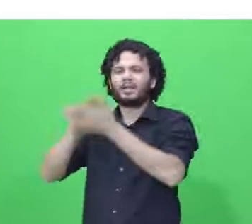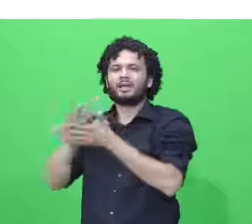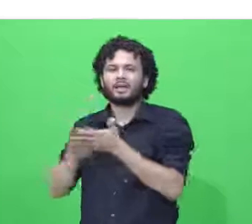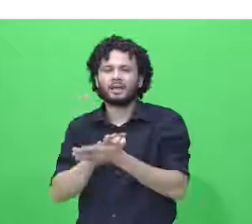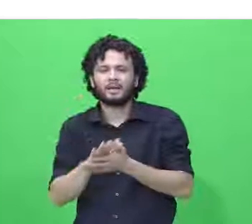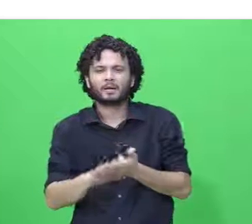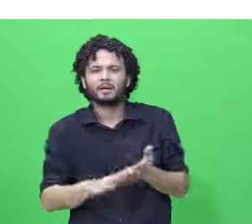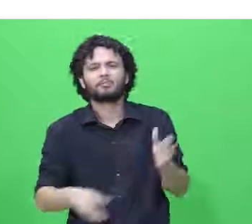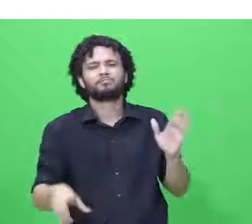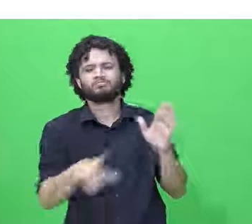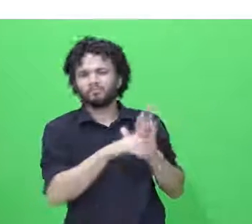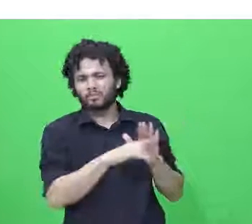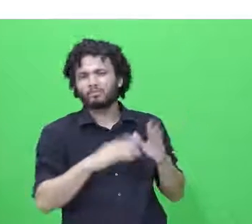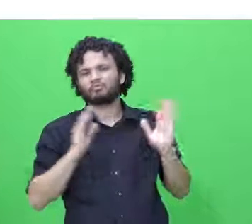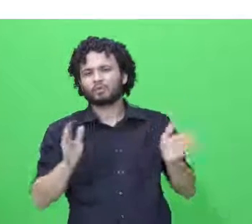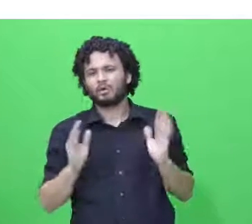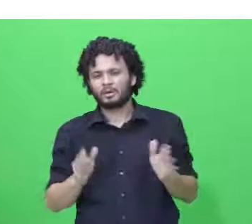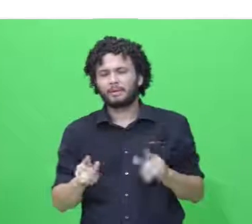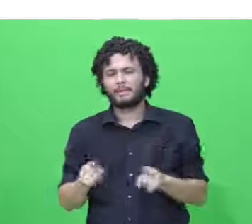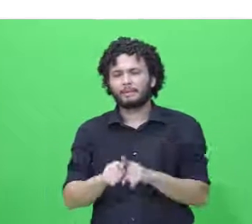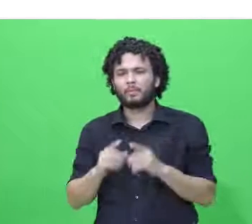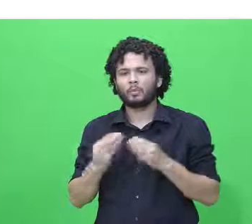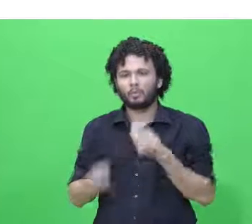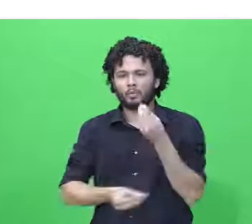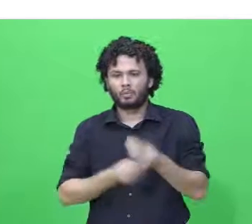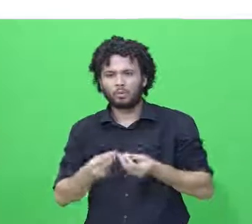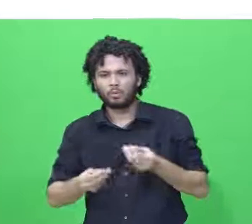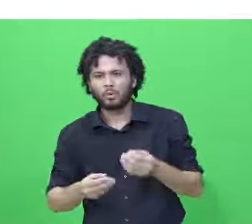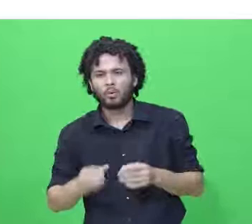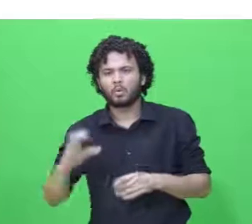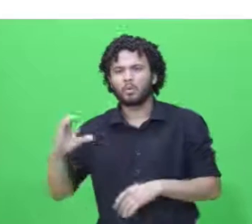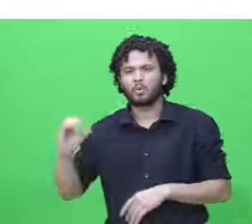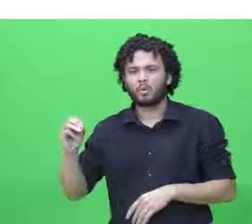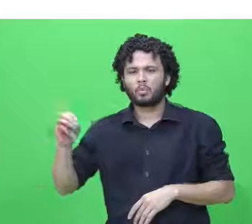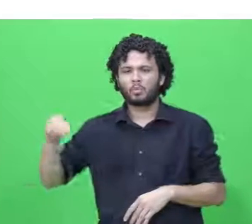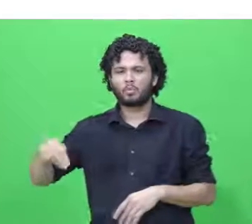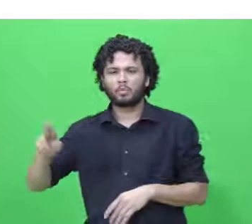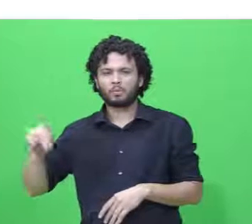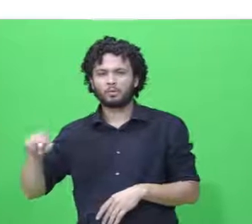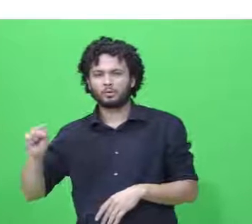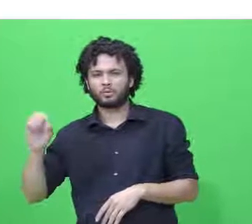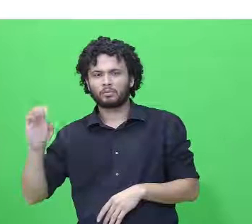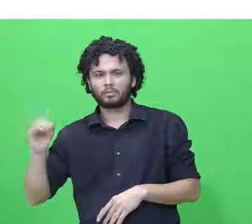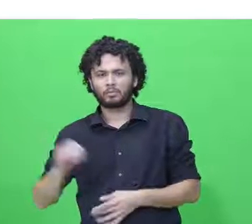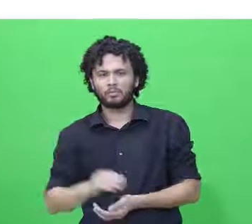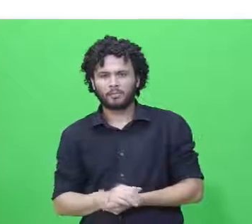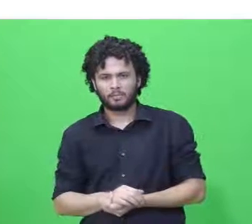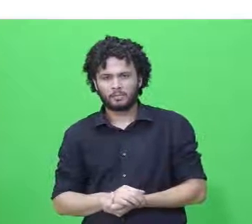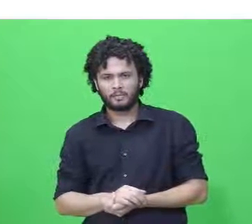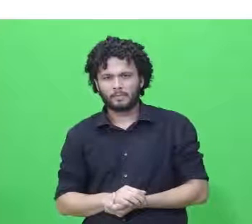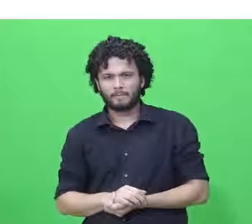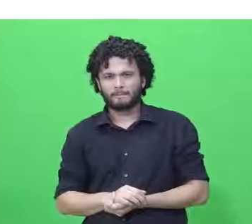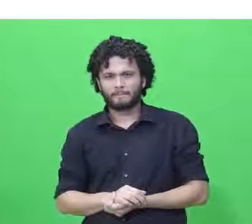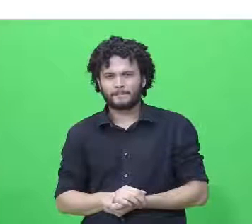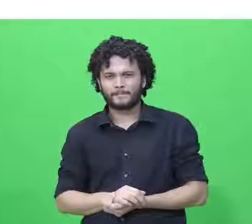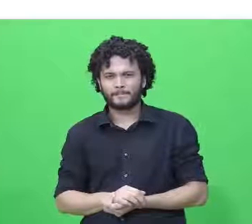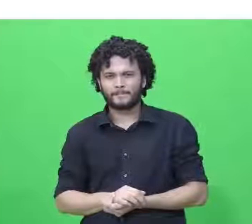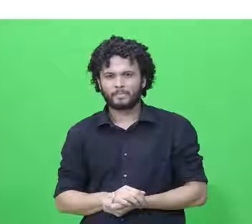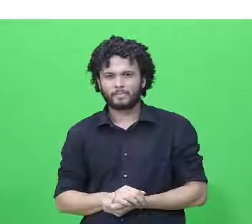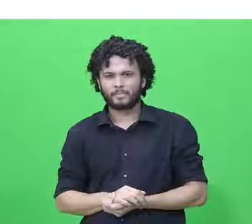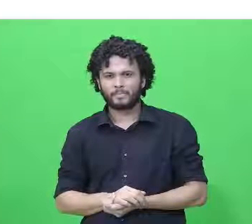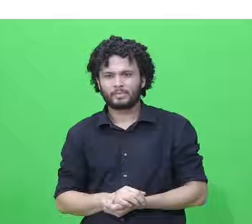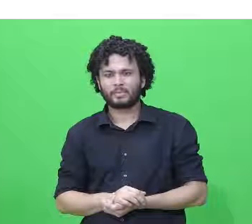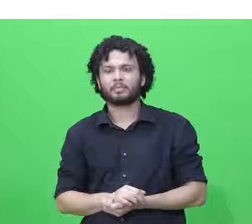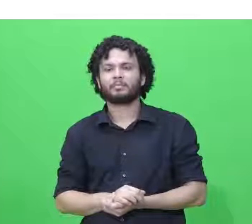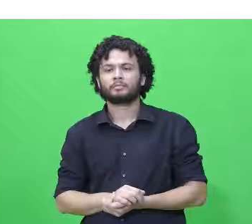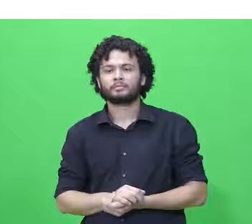aos desobedientes ligados então ao comunismo no Brasil, tá? Vamos lá, pode passar.